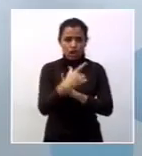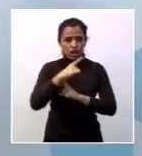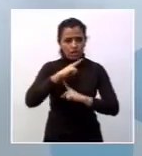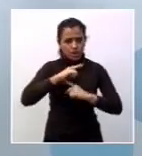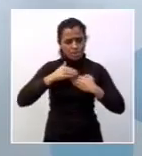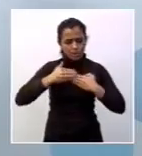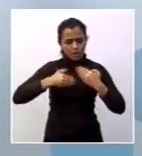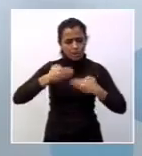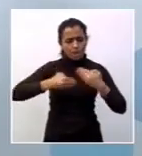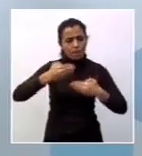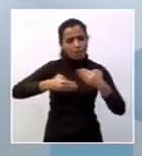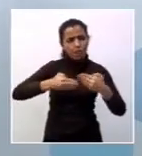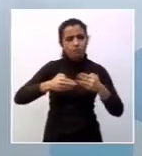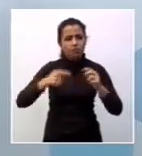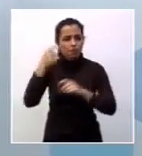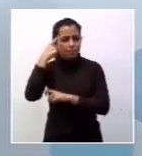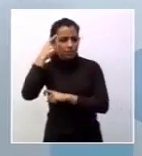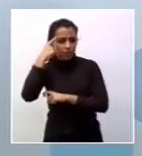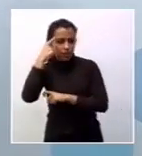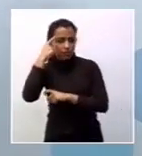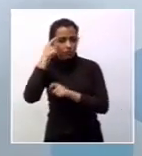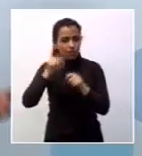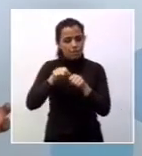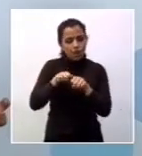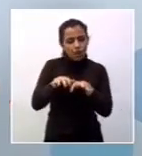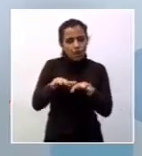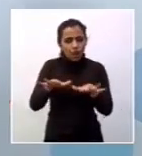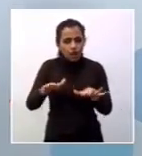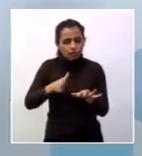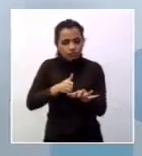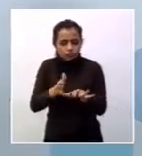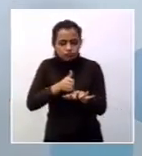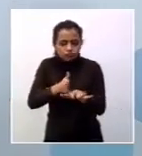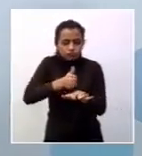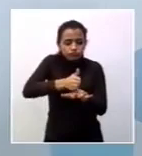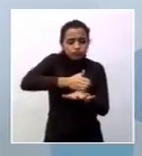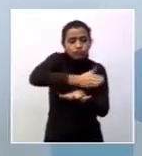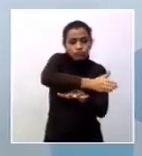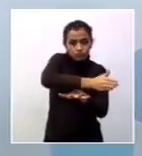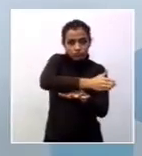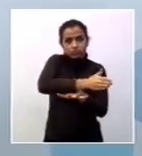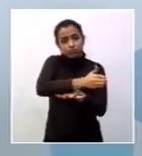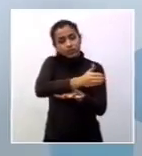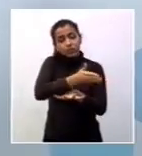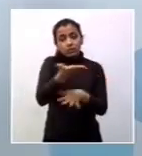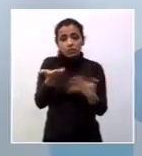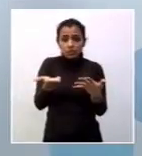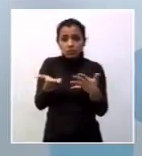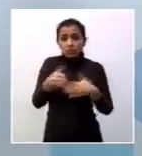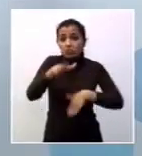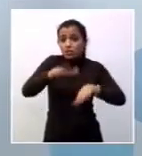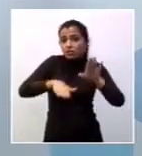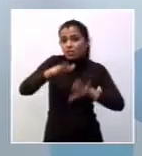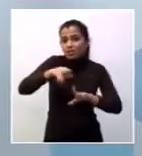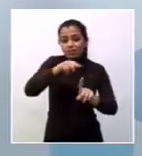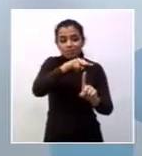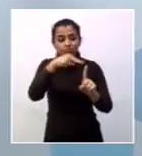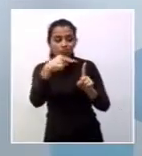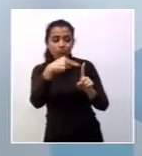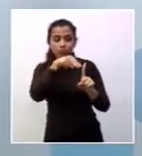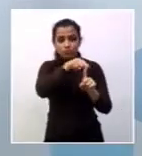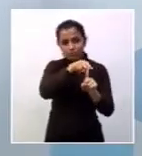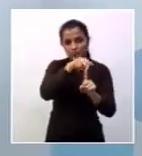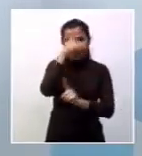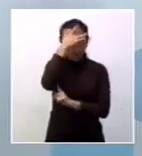né? Então, às vezes, um livro vai mais para uma corrente, o outro livro vai mais para outra, e aí é muito mais uma interpretação do autor do que realmente uma